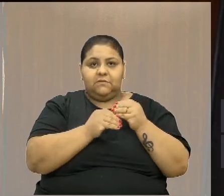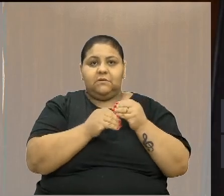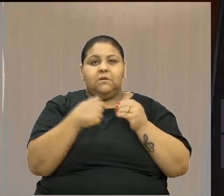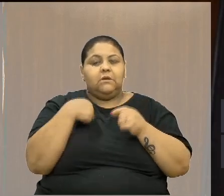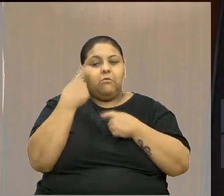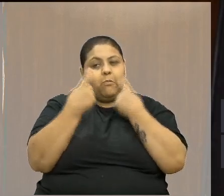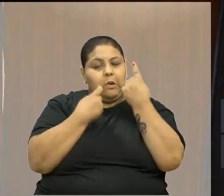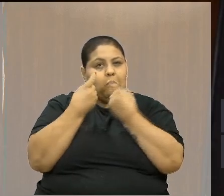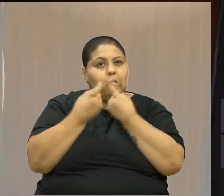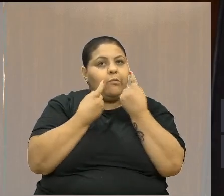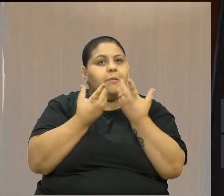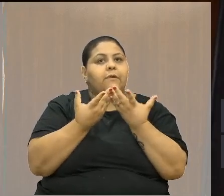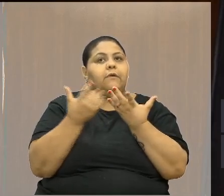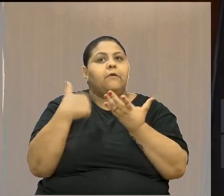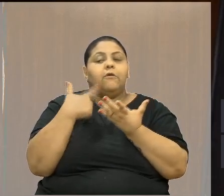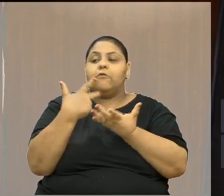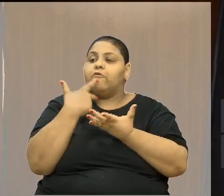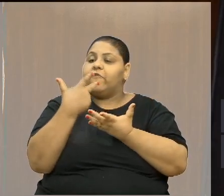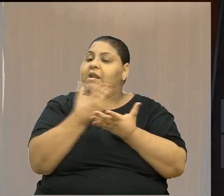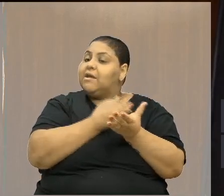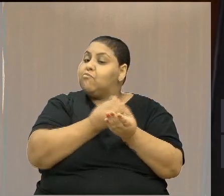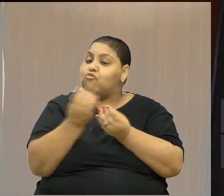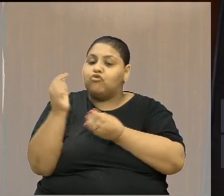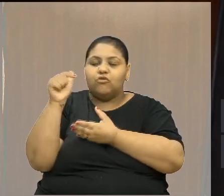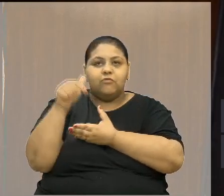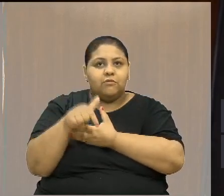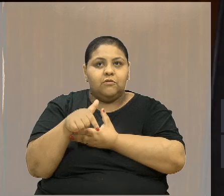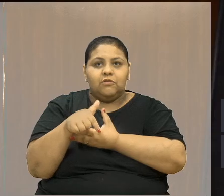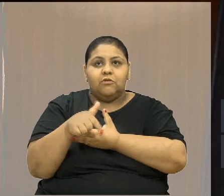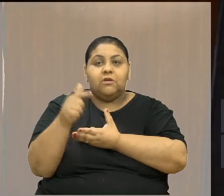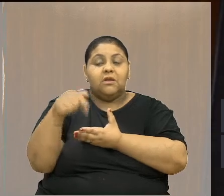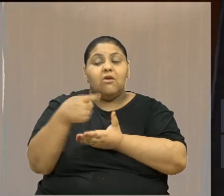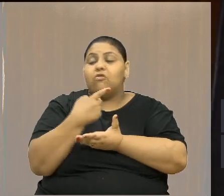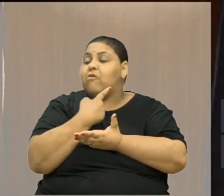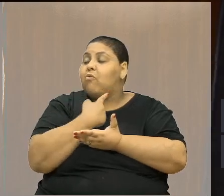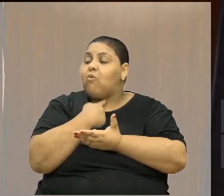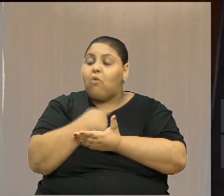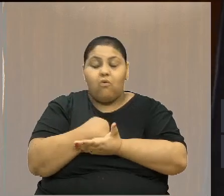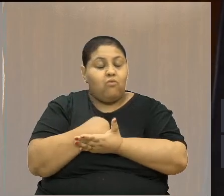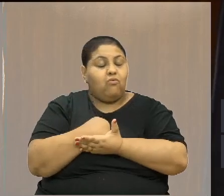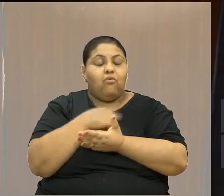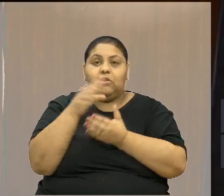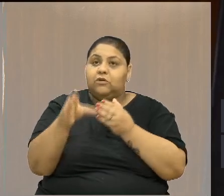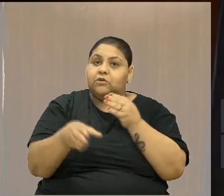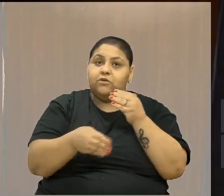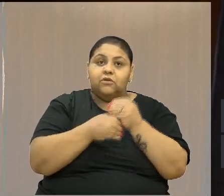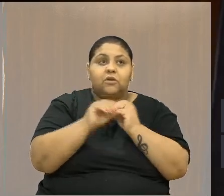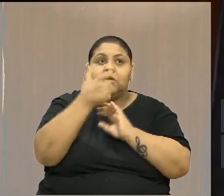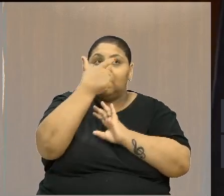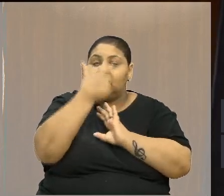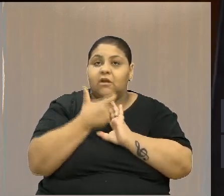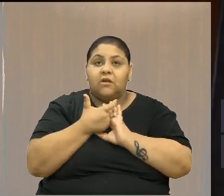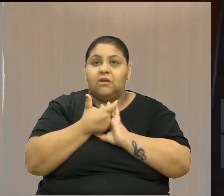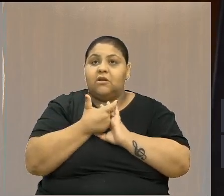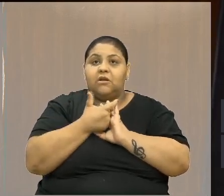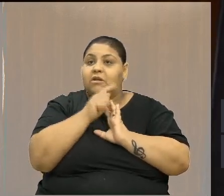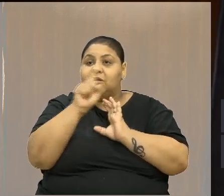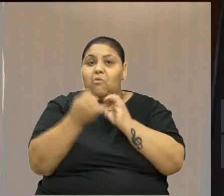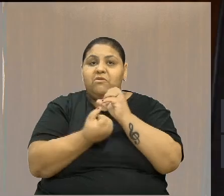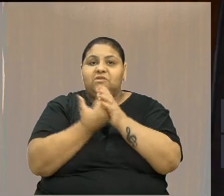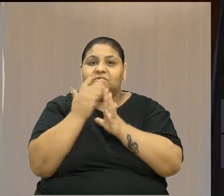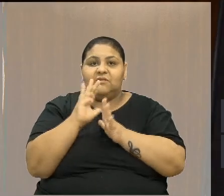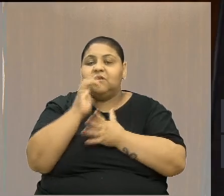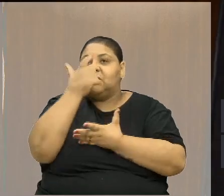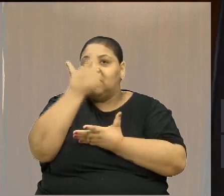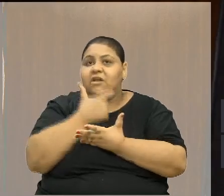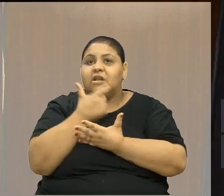preocupa muito isso. Eu já falei mais de uma vez que eu não gosto de emendas, eu acho que isso não deveria existir, eu acho